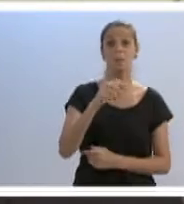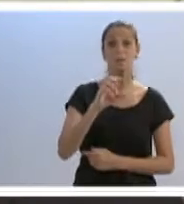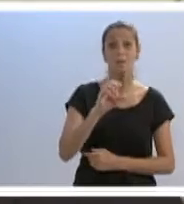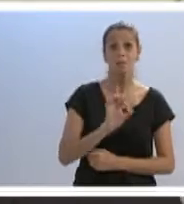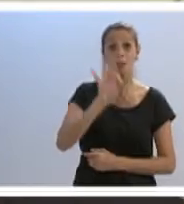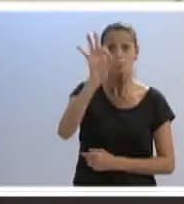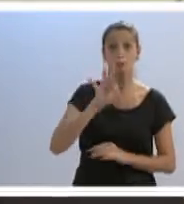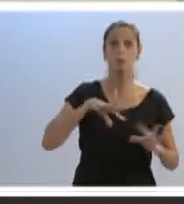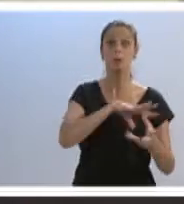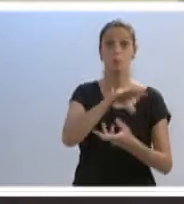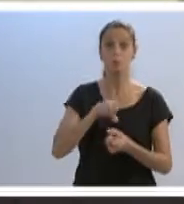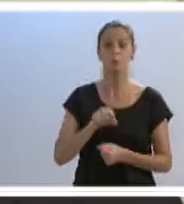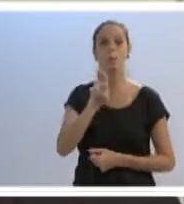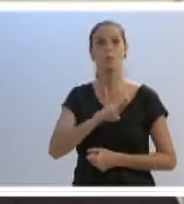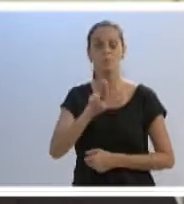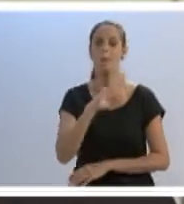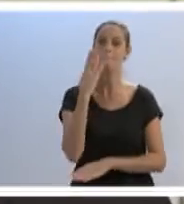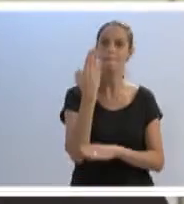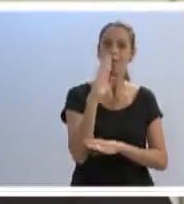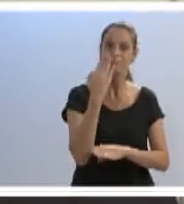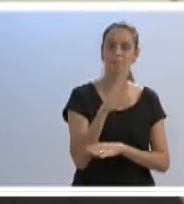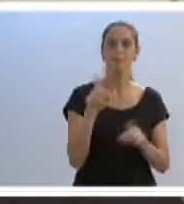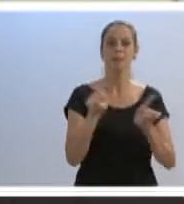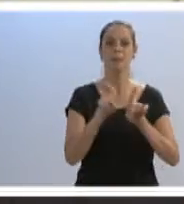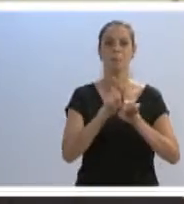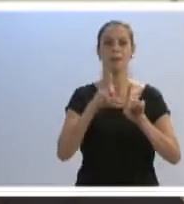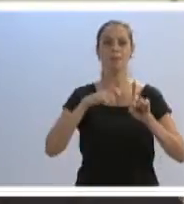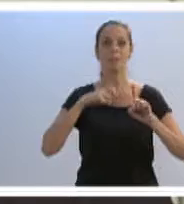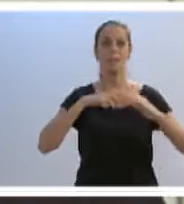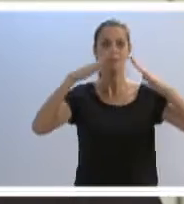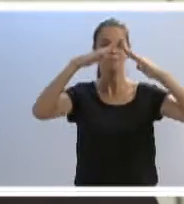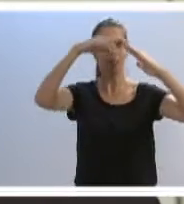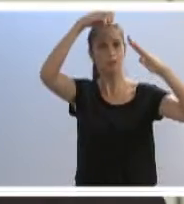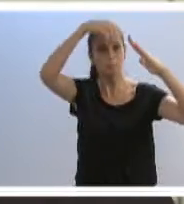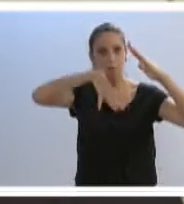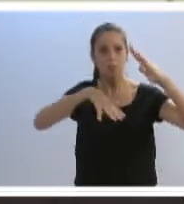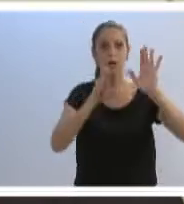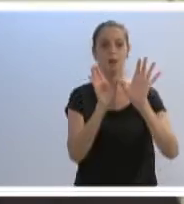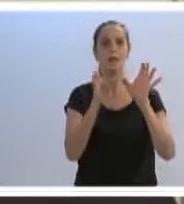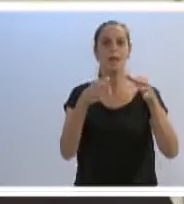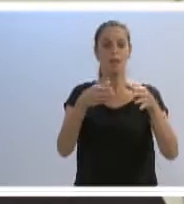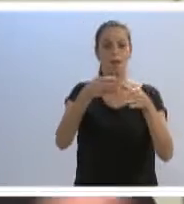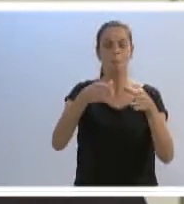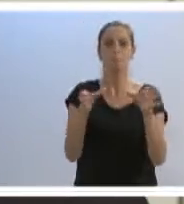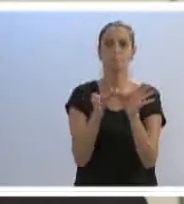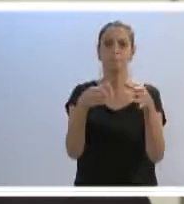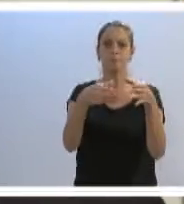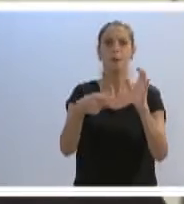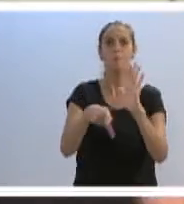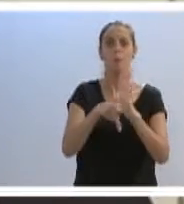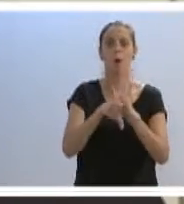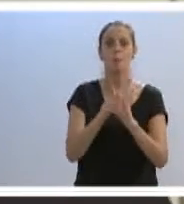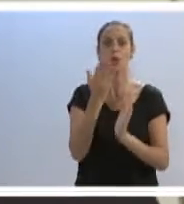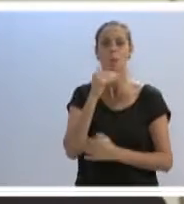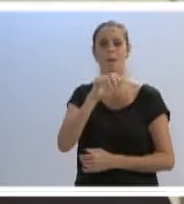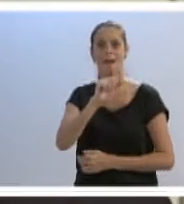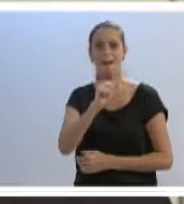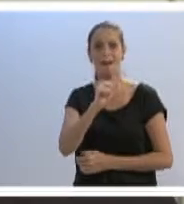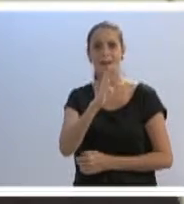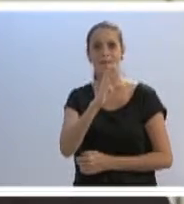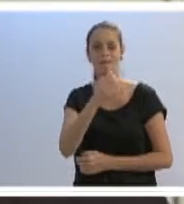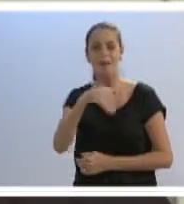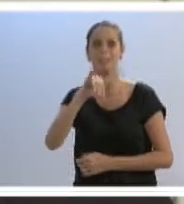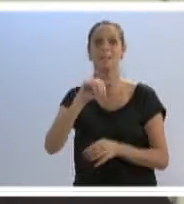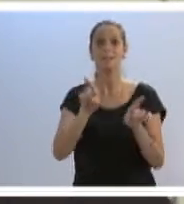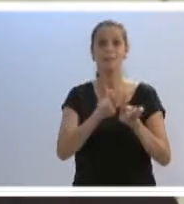usando pallets. As luminárias são embalagem de açaí. A luminária do caixa é